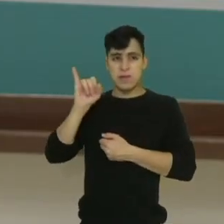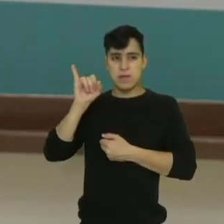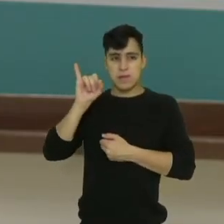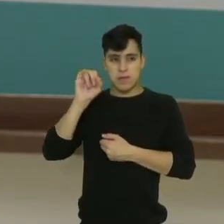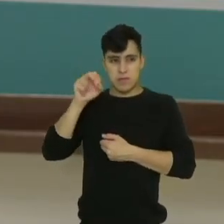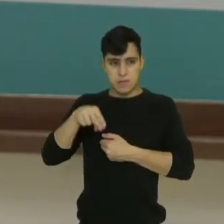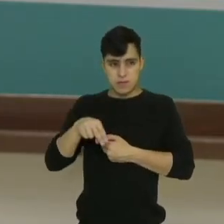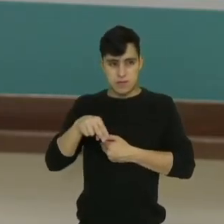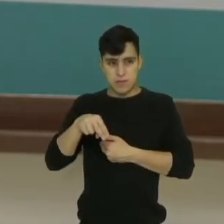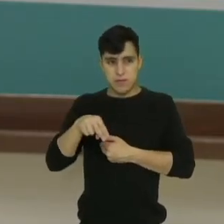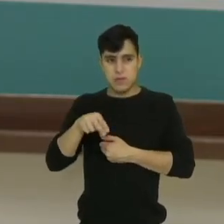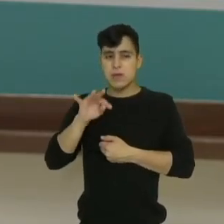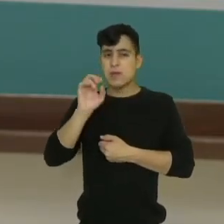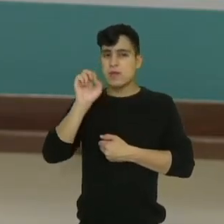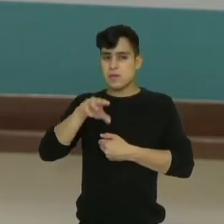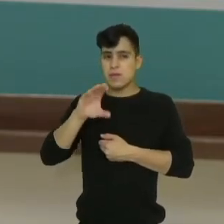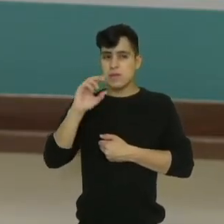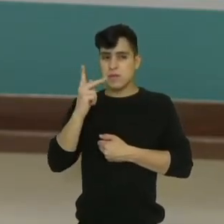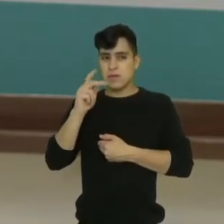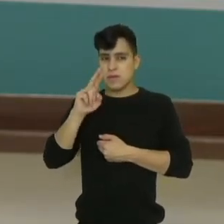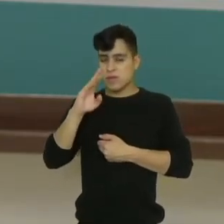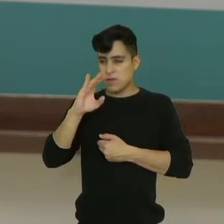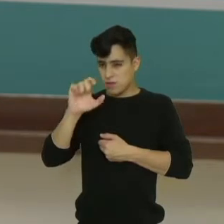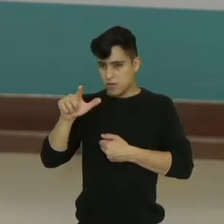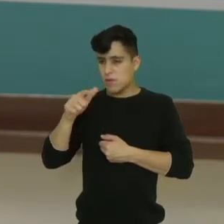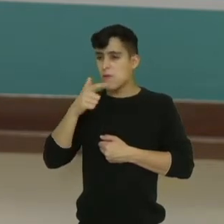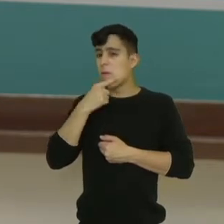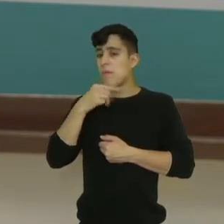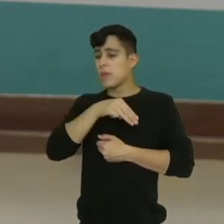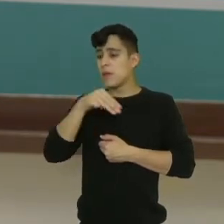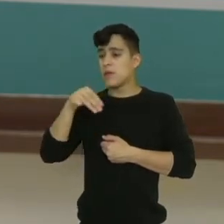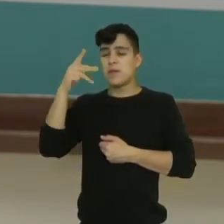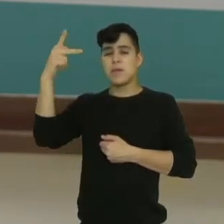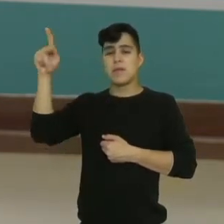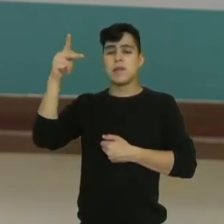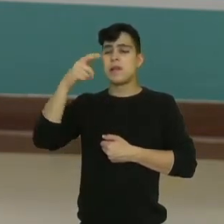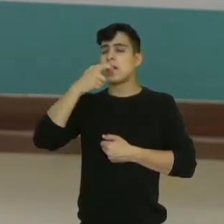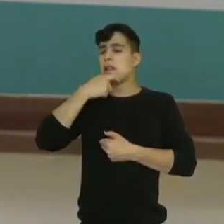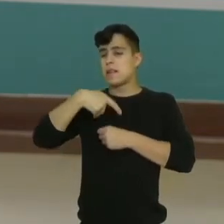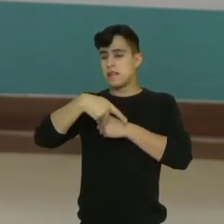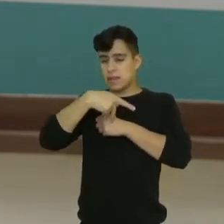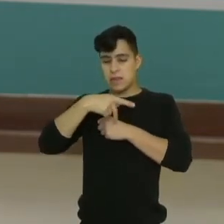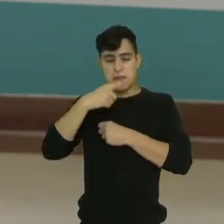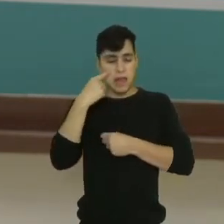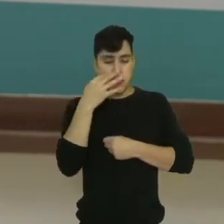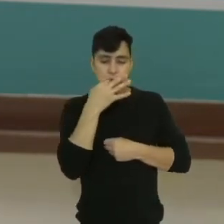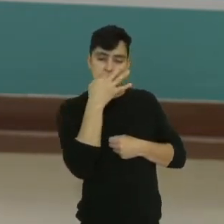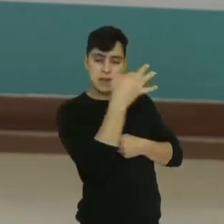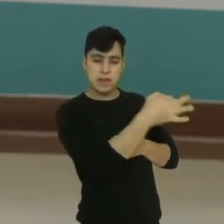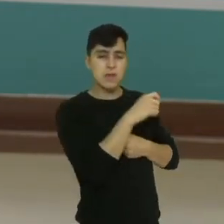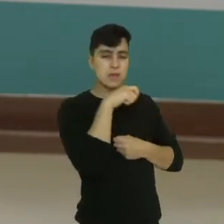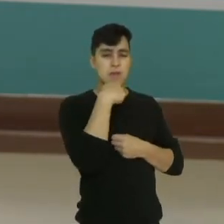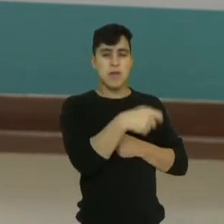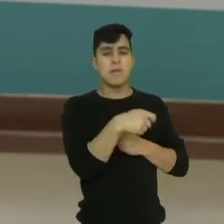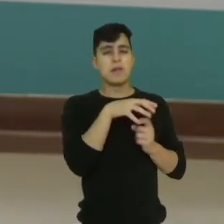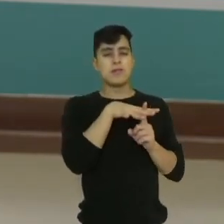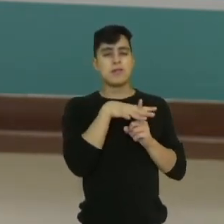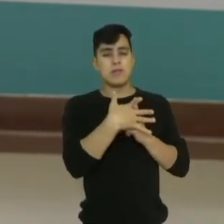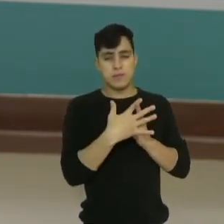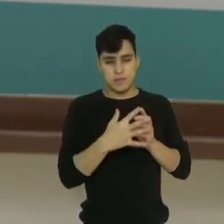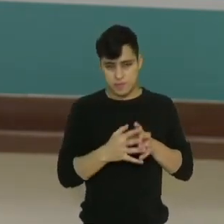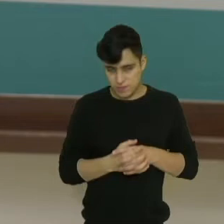Churchill, que era um ex-primeiro-ministro britânico, faz uma analogia, uma crítica ao modelo